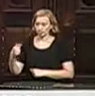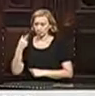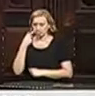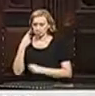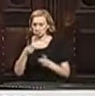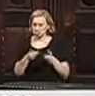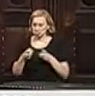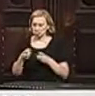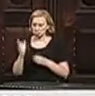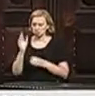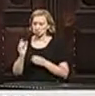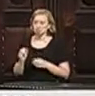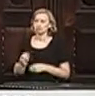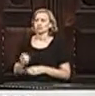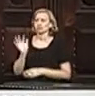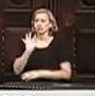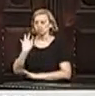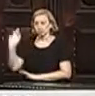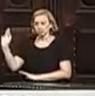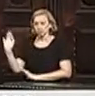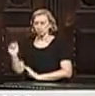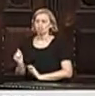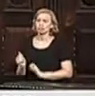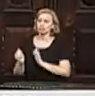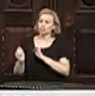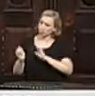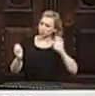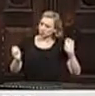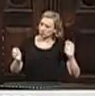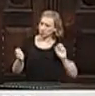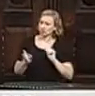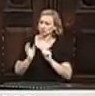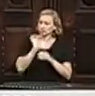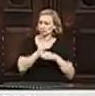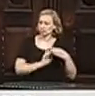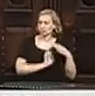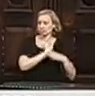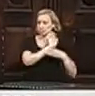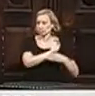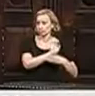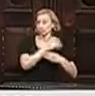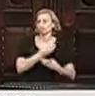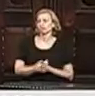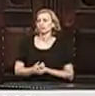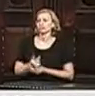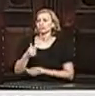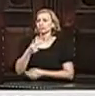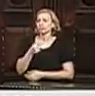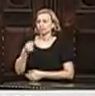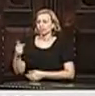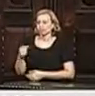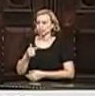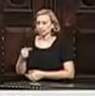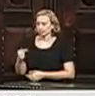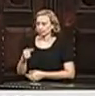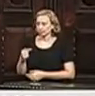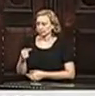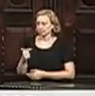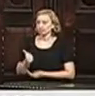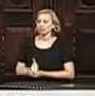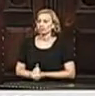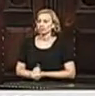Federal e o seu correspondente na Constituição Estadual, que é o 77, o princípio da